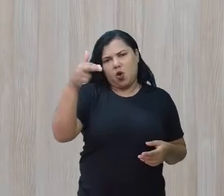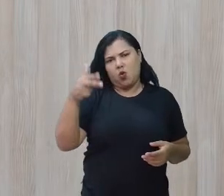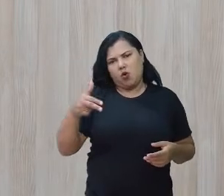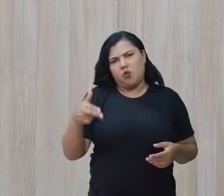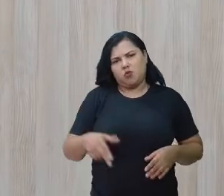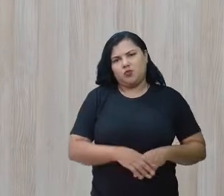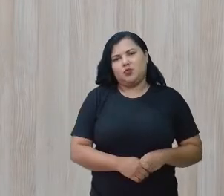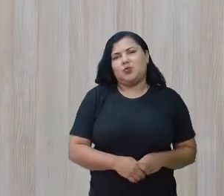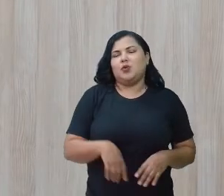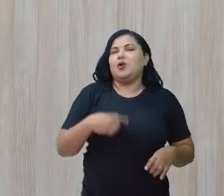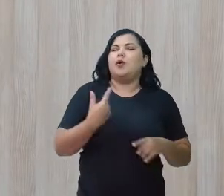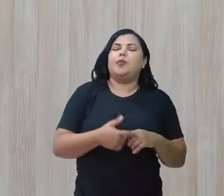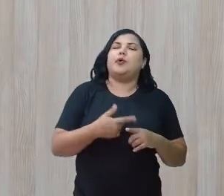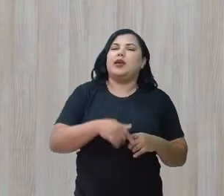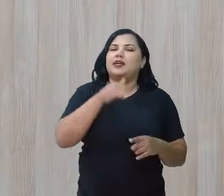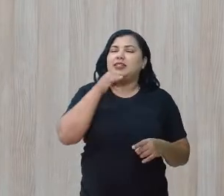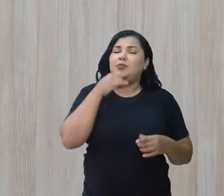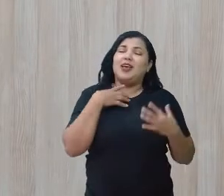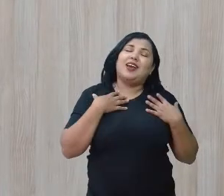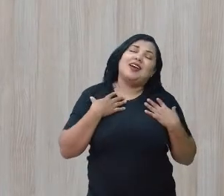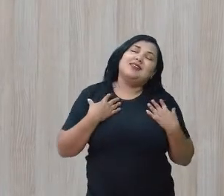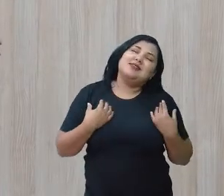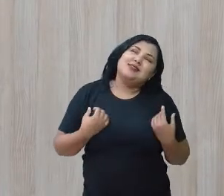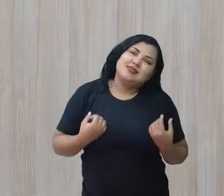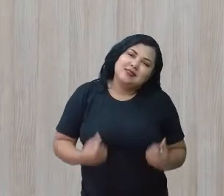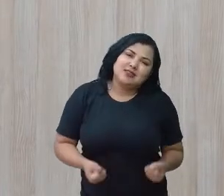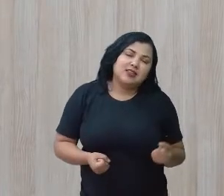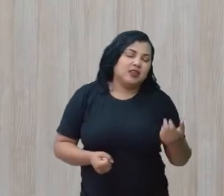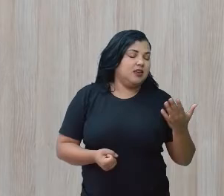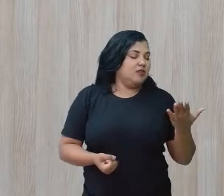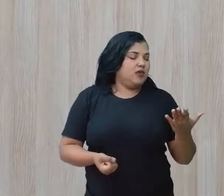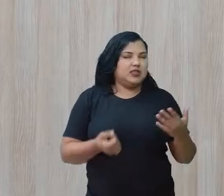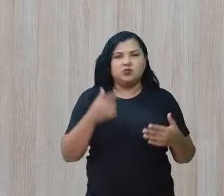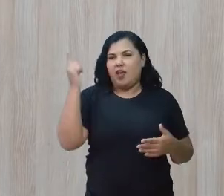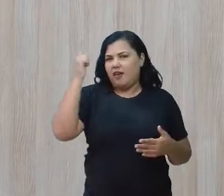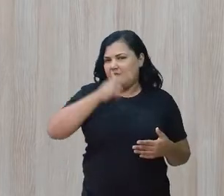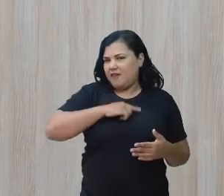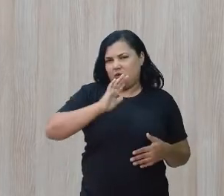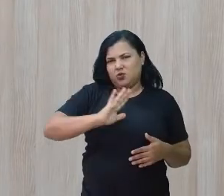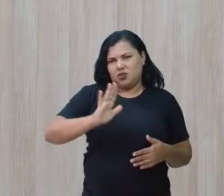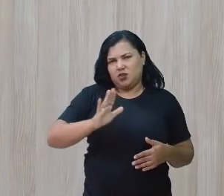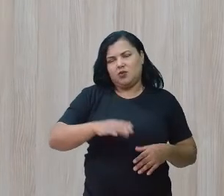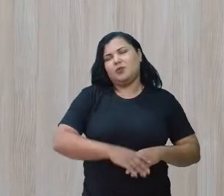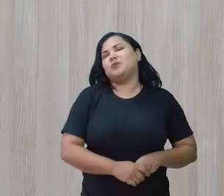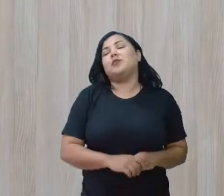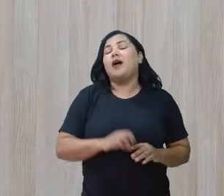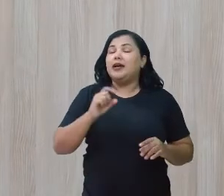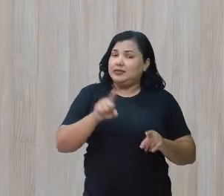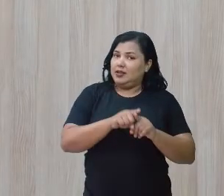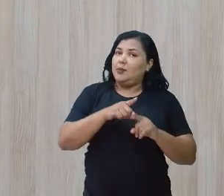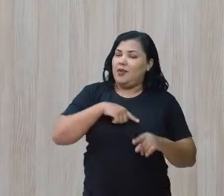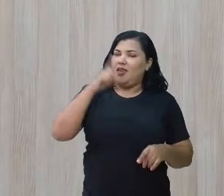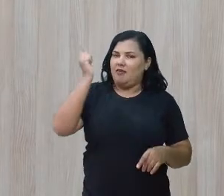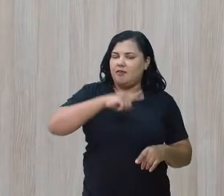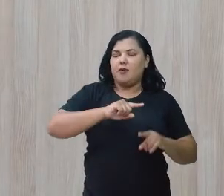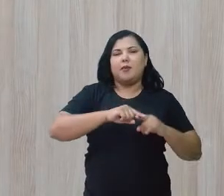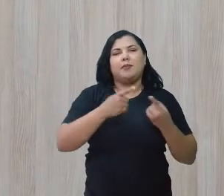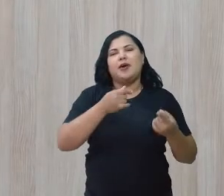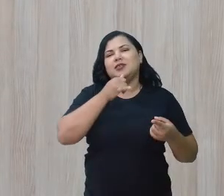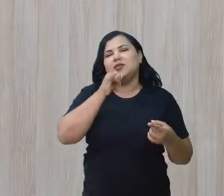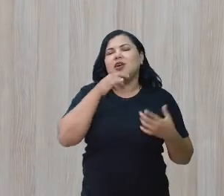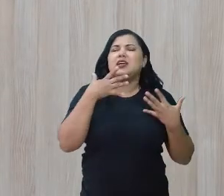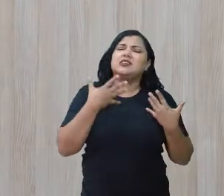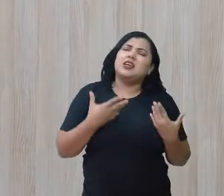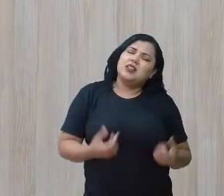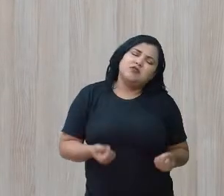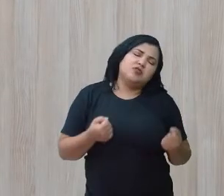É muito cansativo. Não é nem que fique feio, minha gente, embora fique também. Mas é muito cansativo quando a